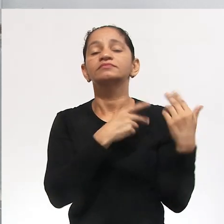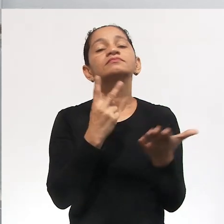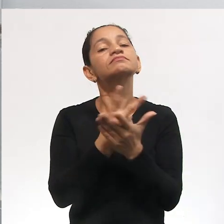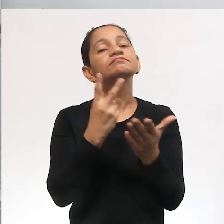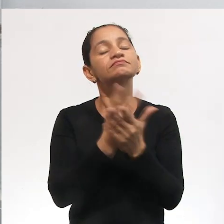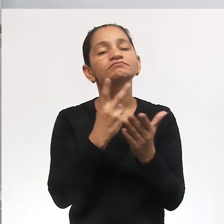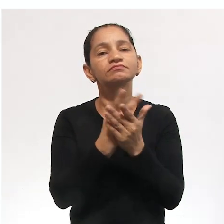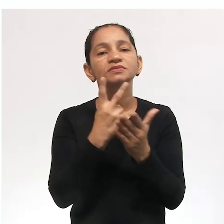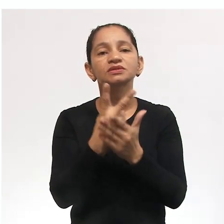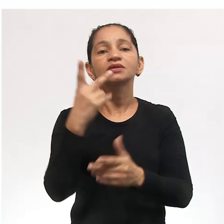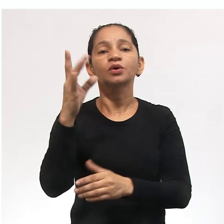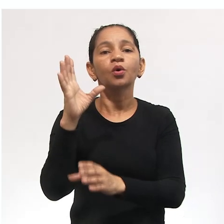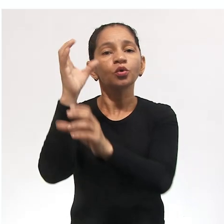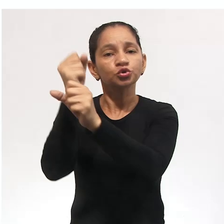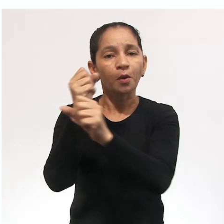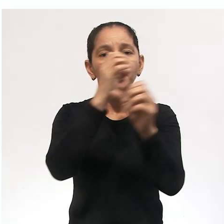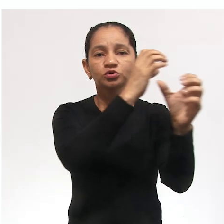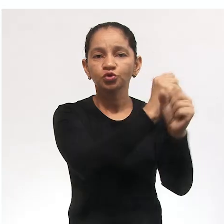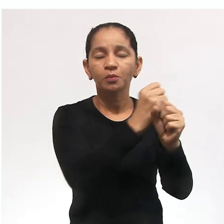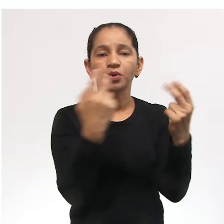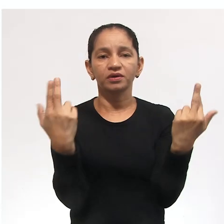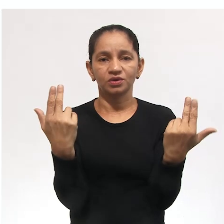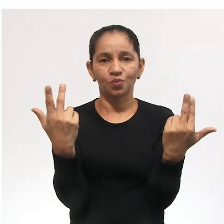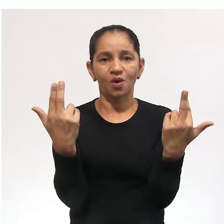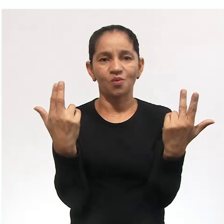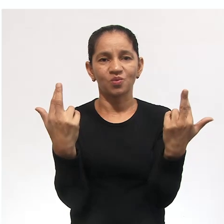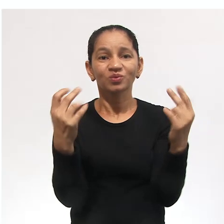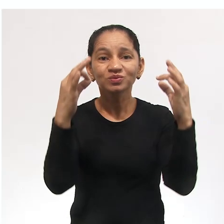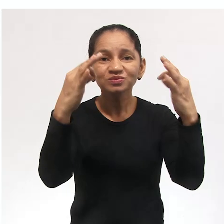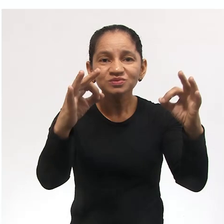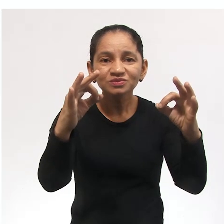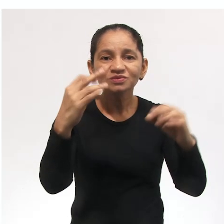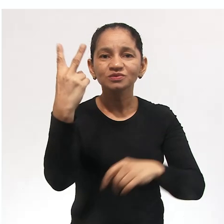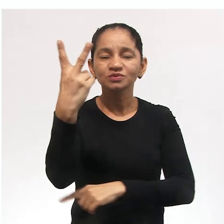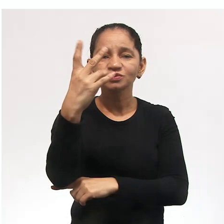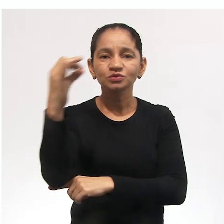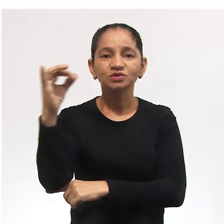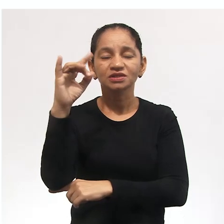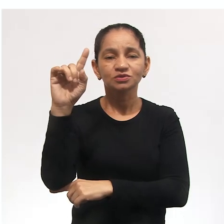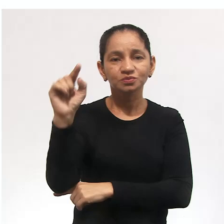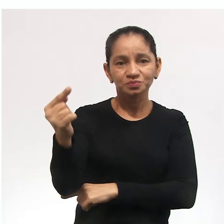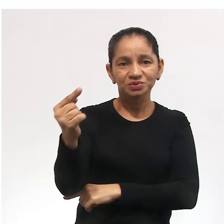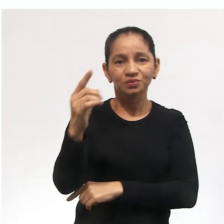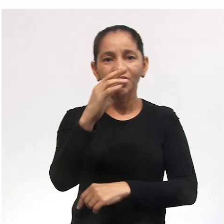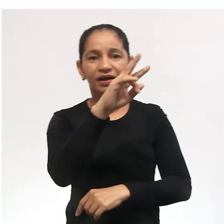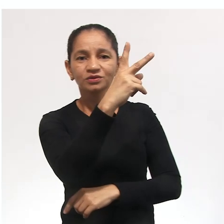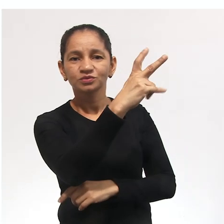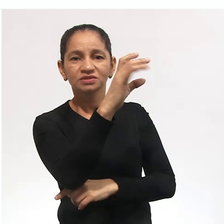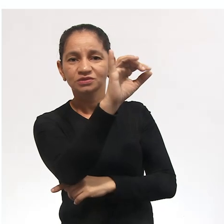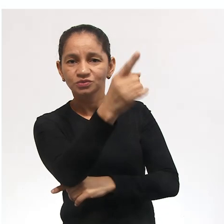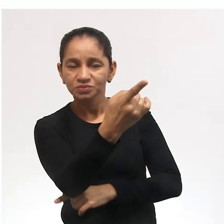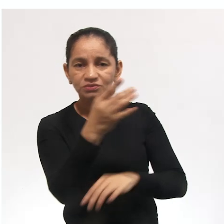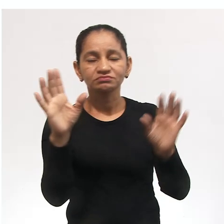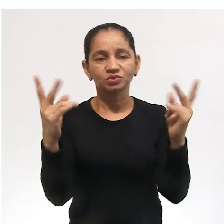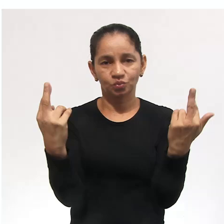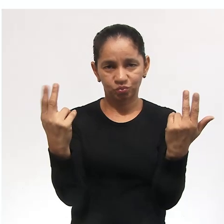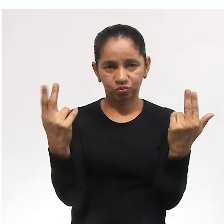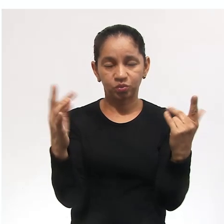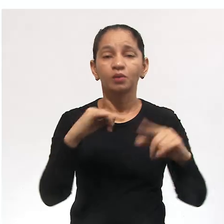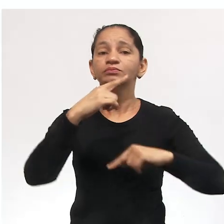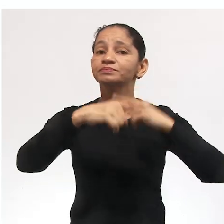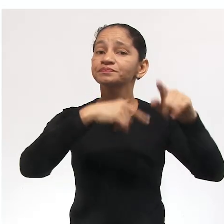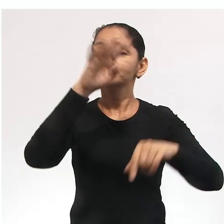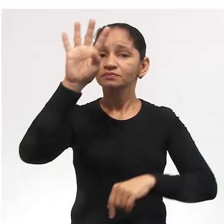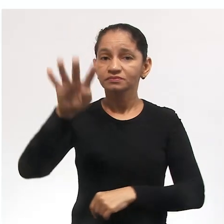de 200 mil ao total do ativo. Ao total do passivo, 200 mil. Legal? Vamos avançar agora para o próximo fato